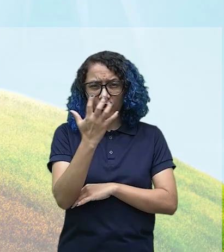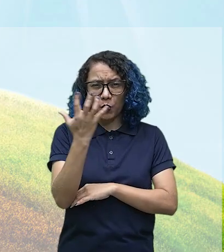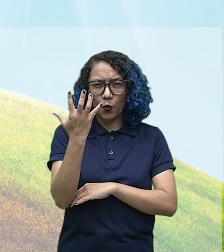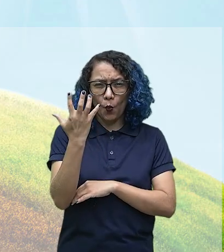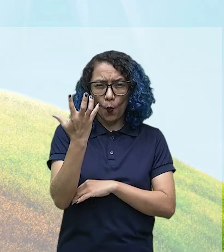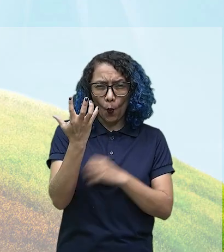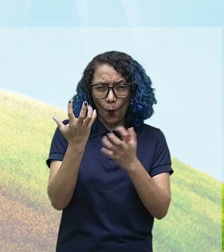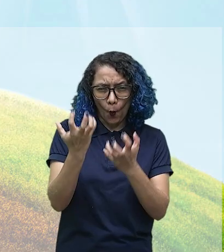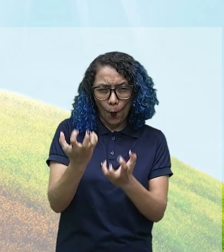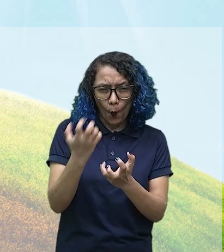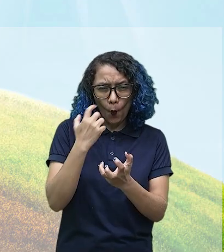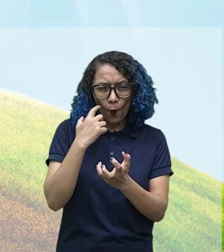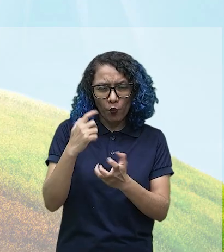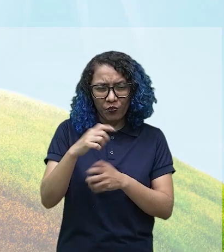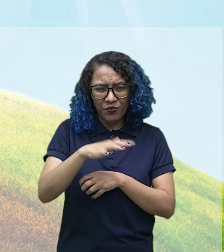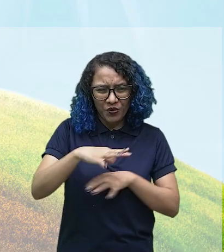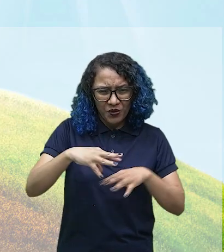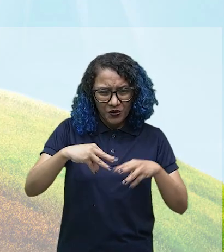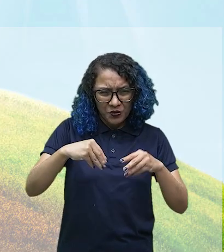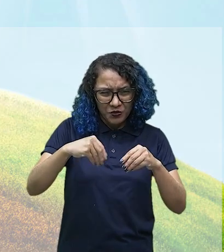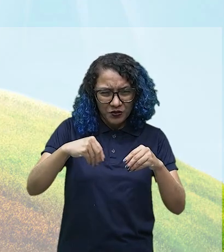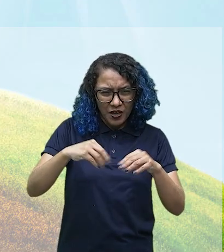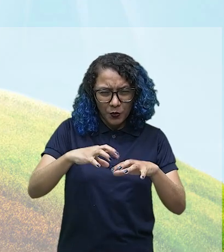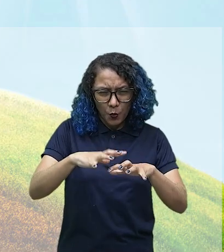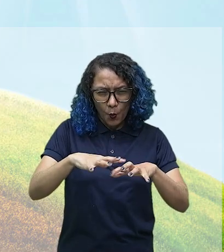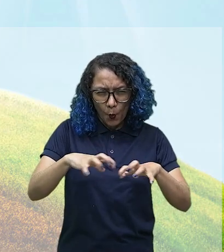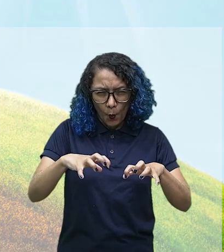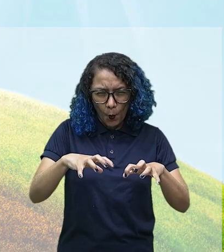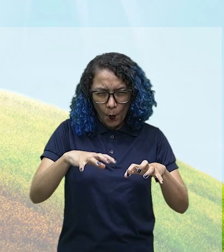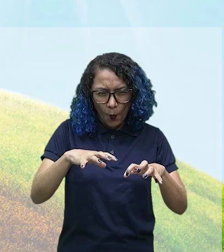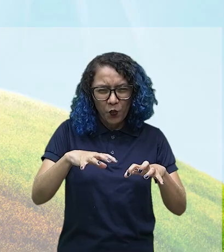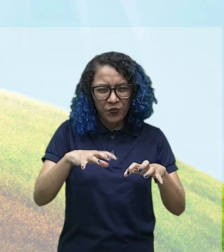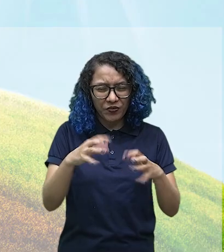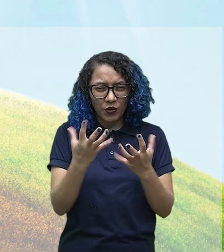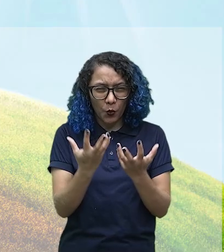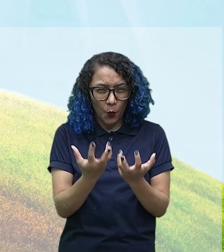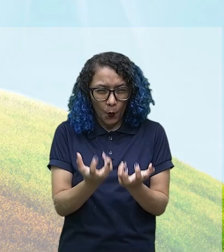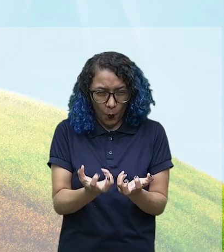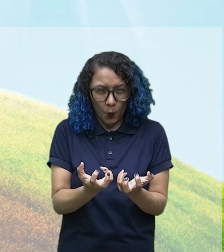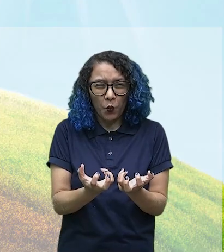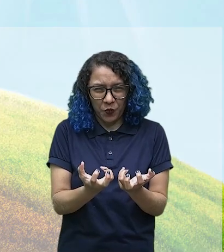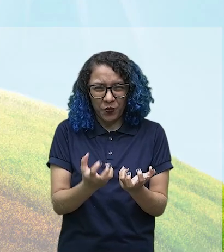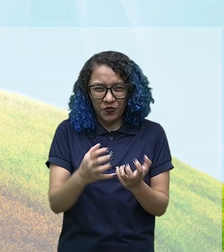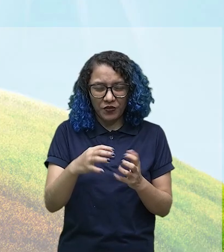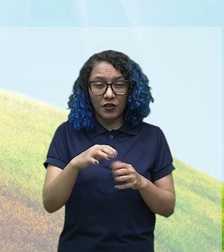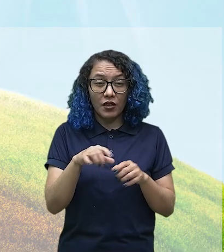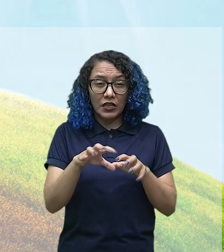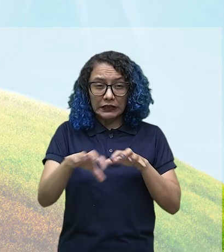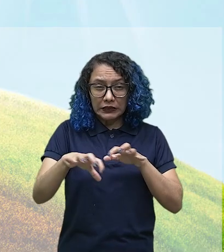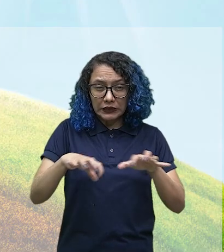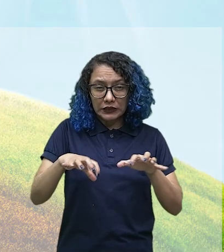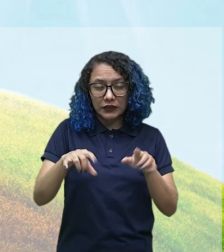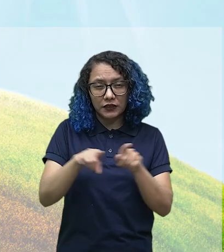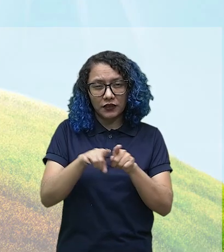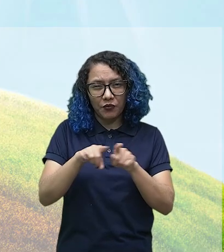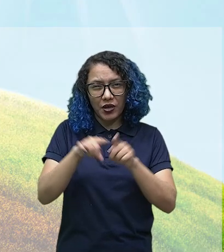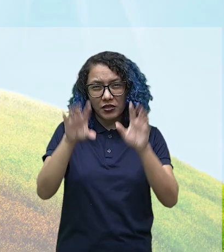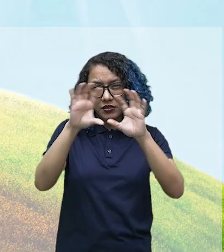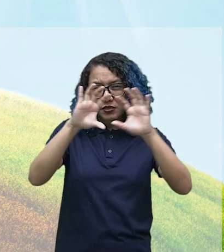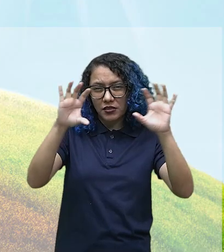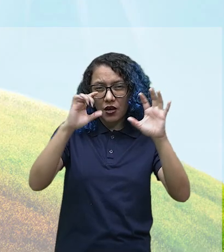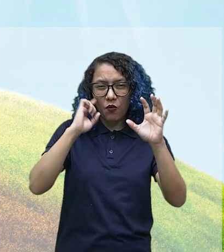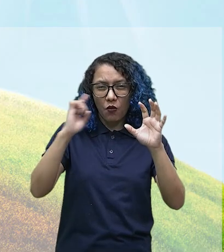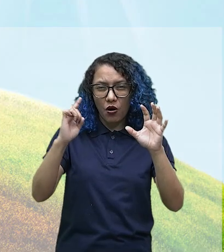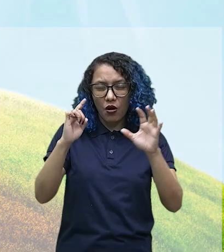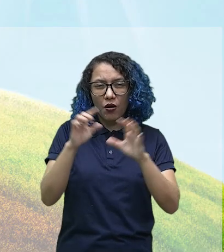o chão completamente craquelado, ou seja, bastante seco, o céu aparecendo, vejam